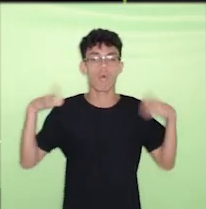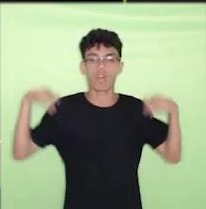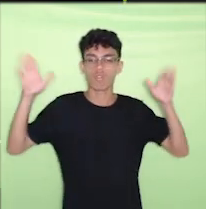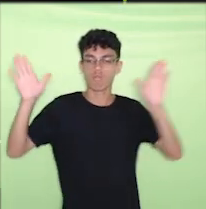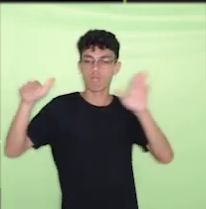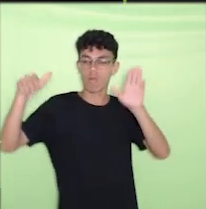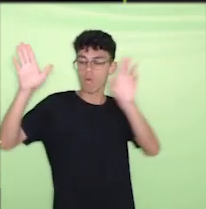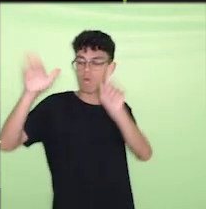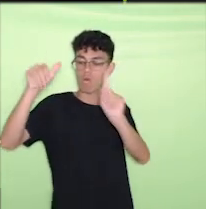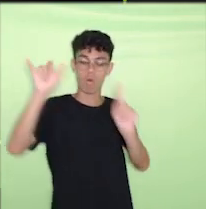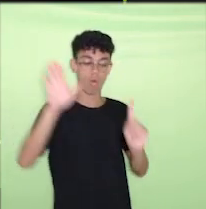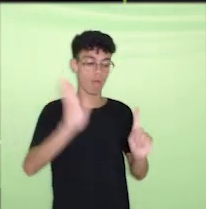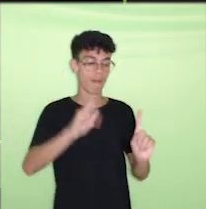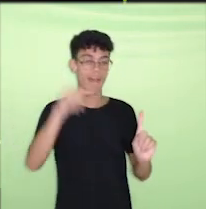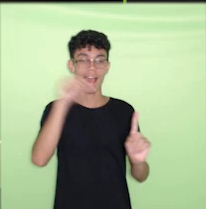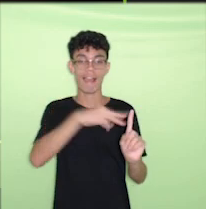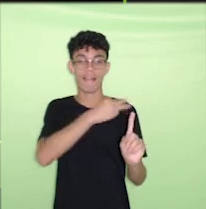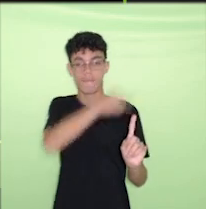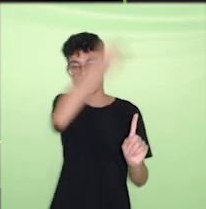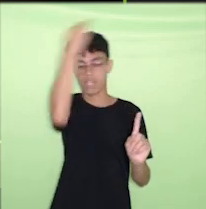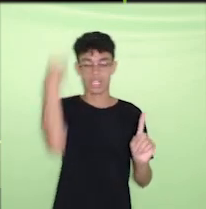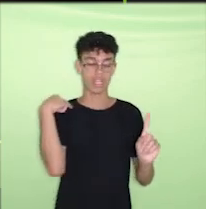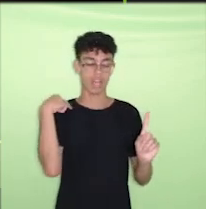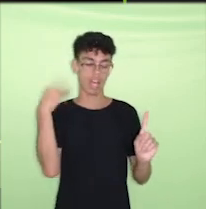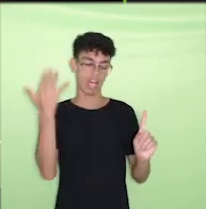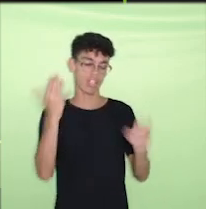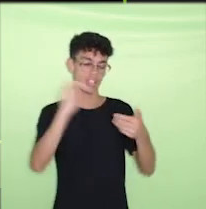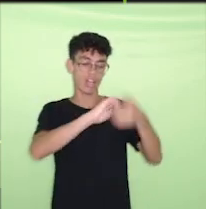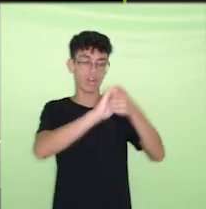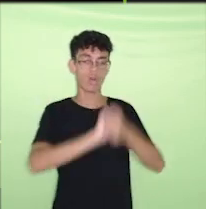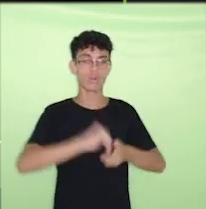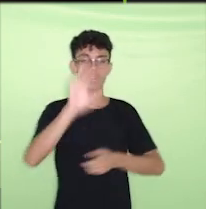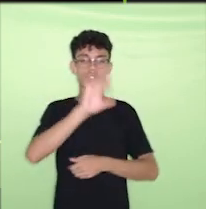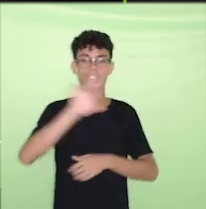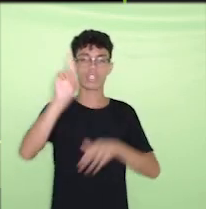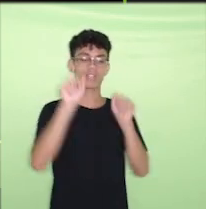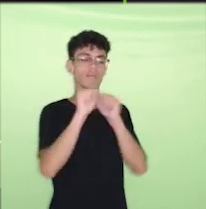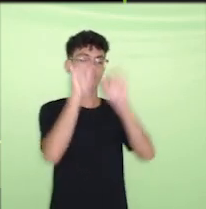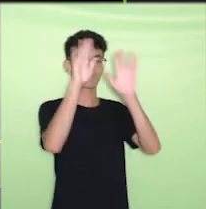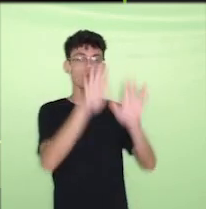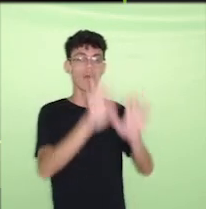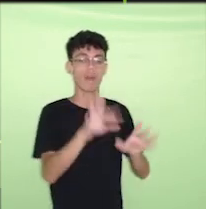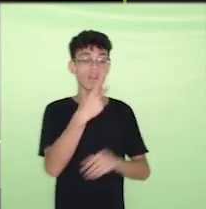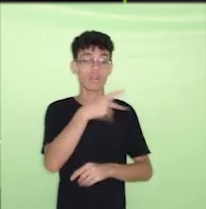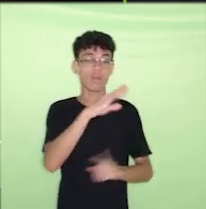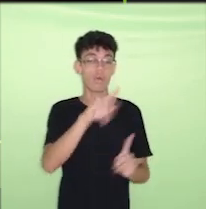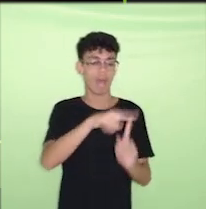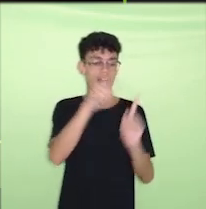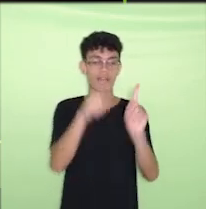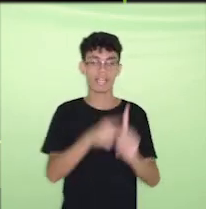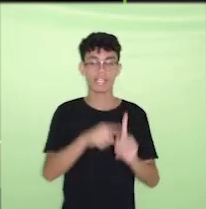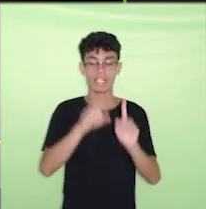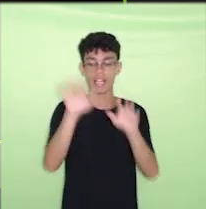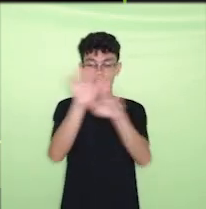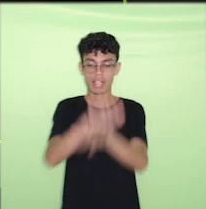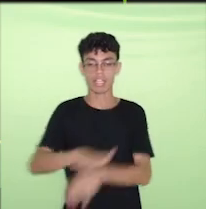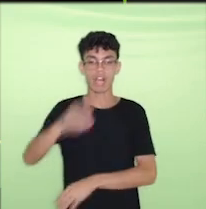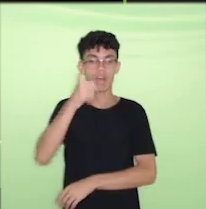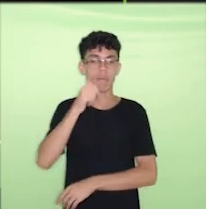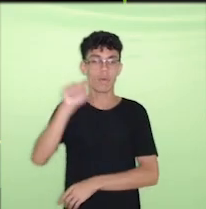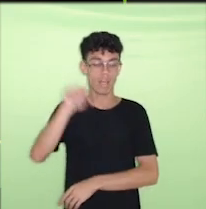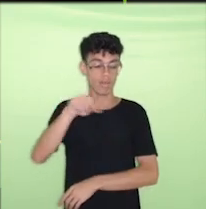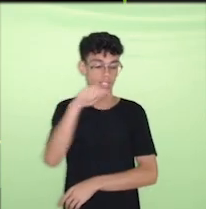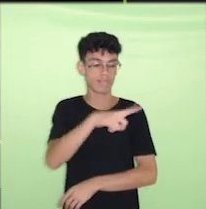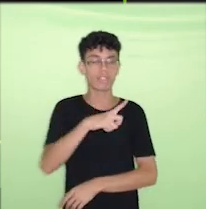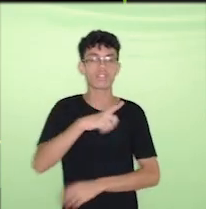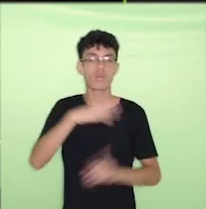a Maria: eu vos saúdo, cheia de graças. O Senhor é convosco, bendita sois vós entre todas as mulheres, dareis à luz a um